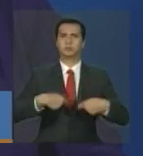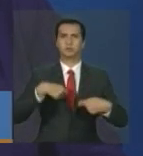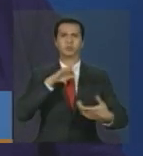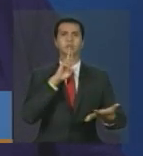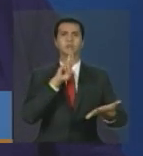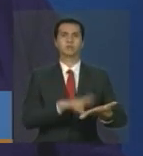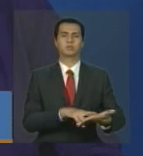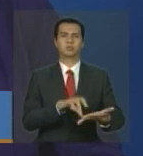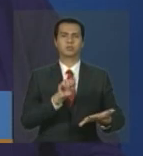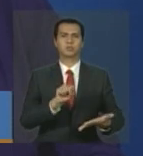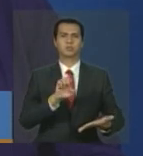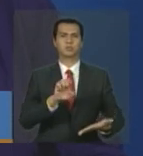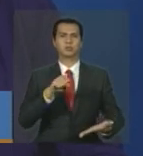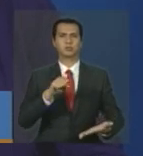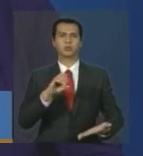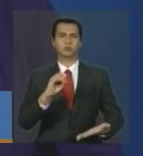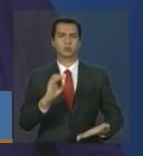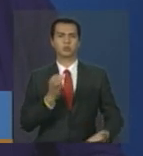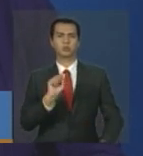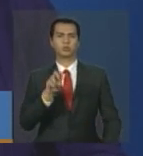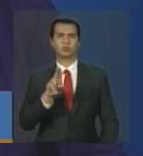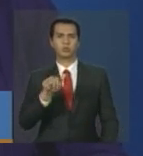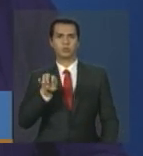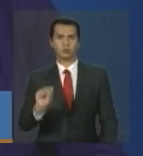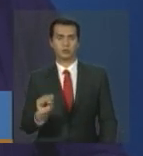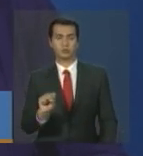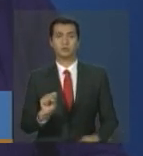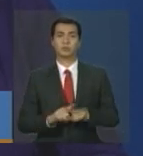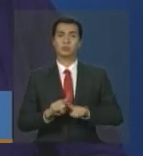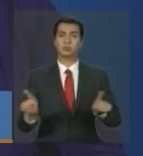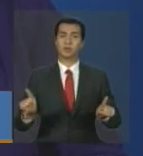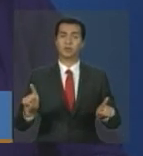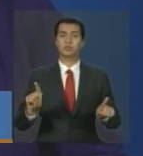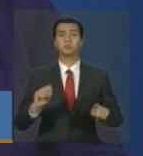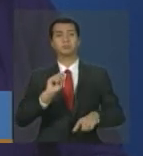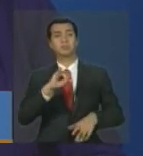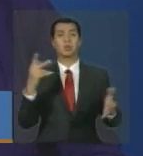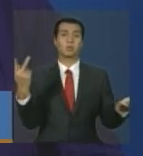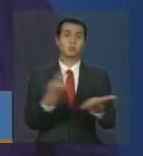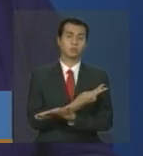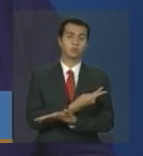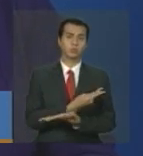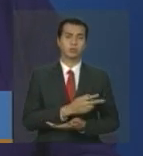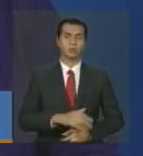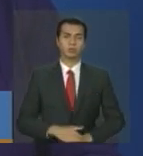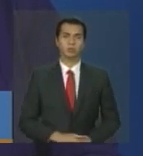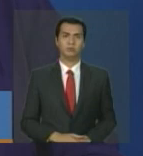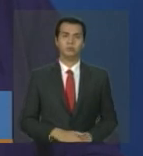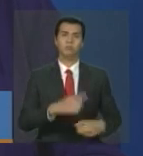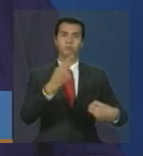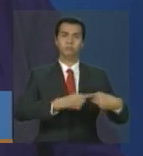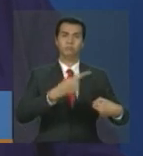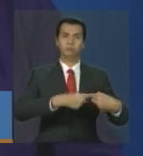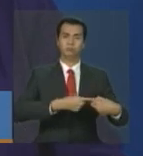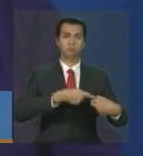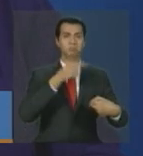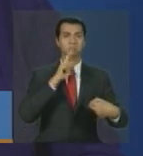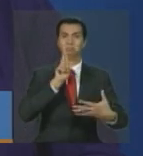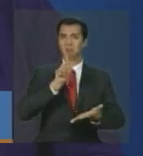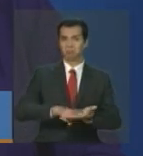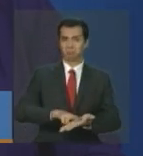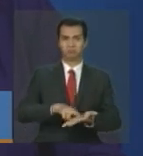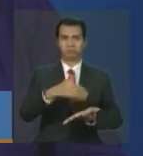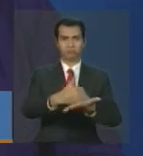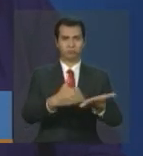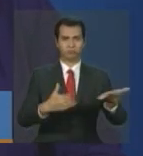do censo suas bem mas caso aconteça de algum município não preencheu um